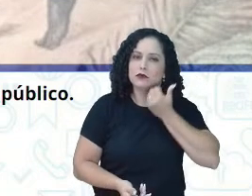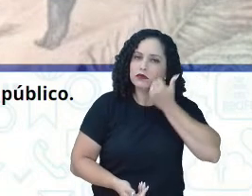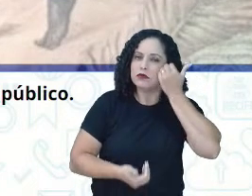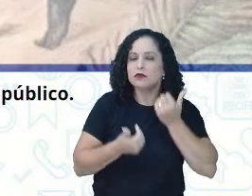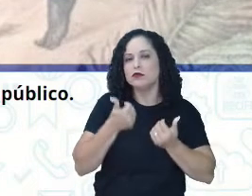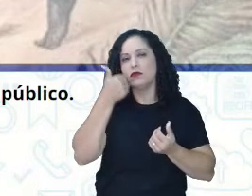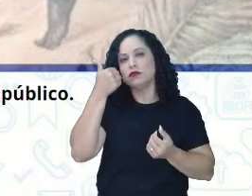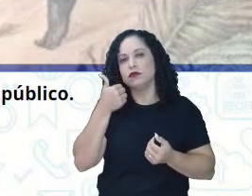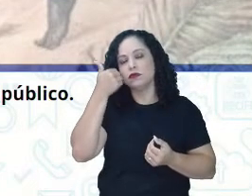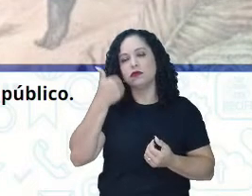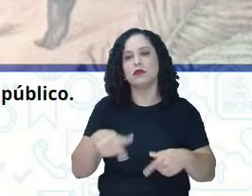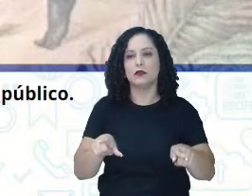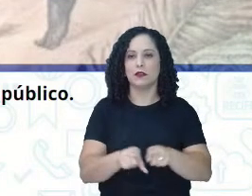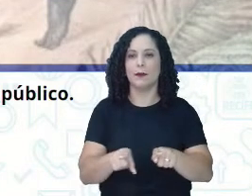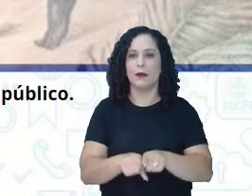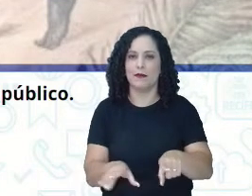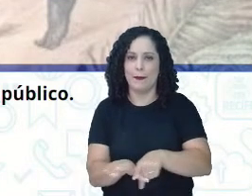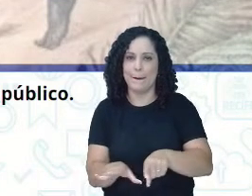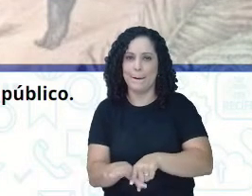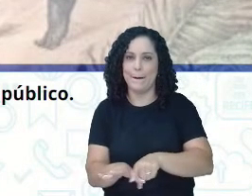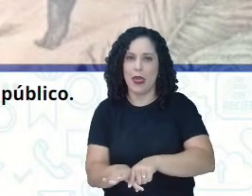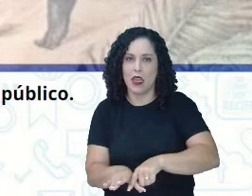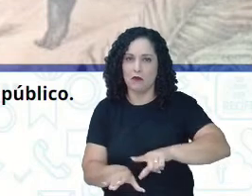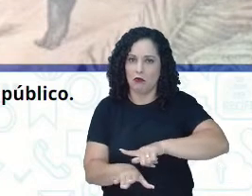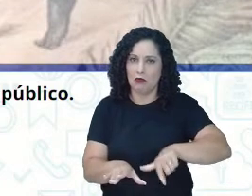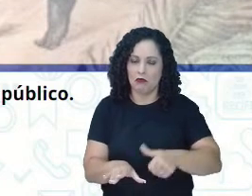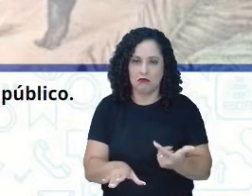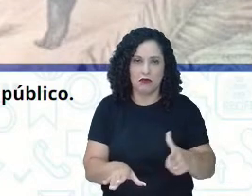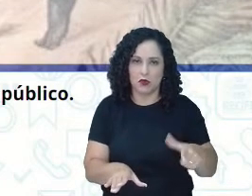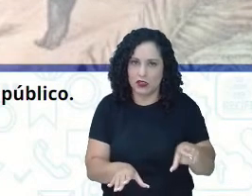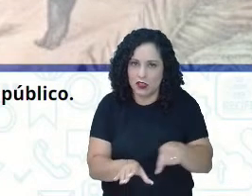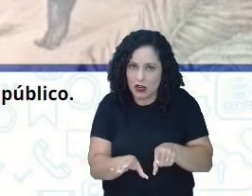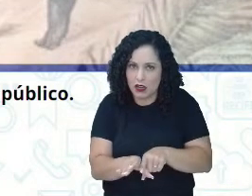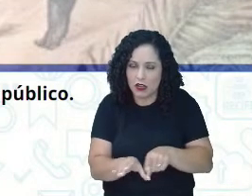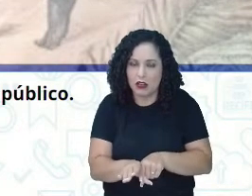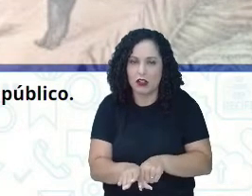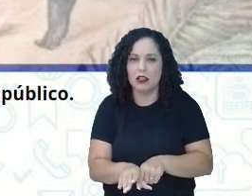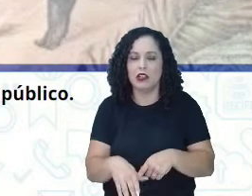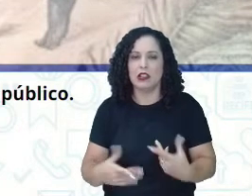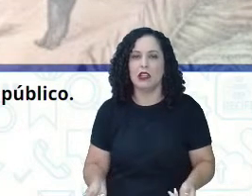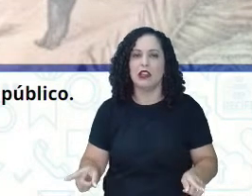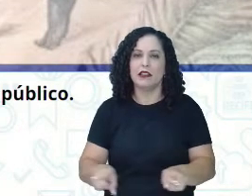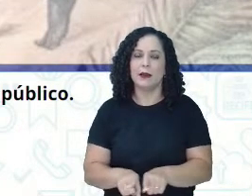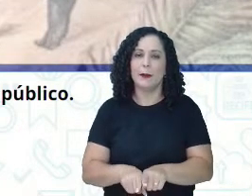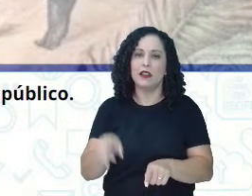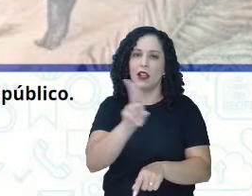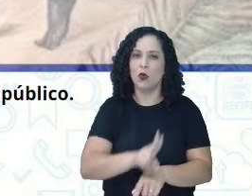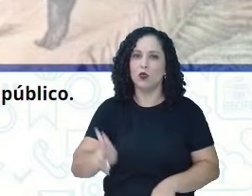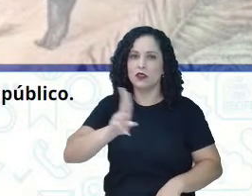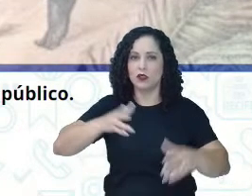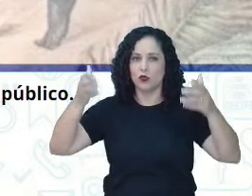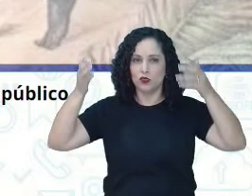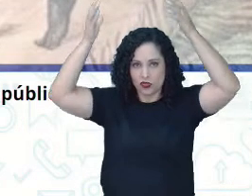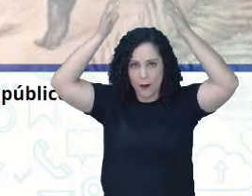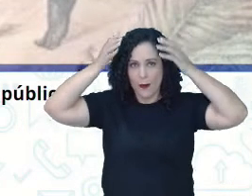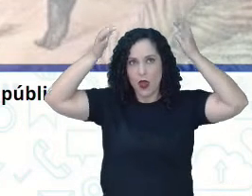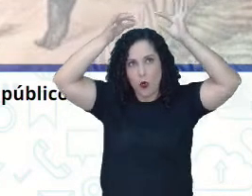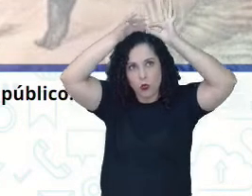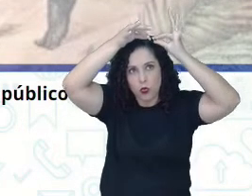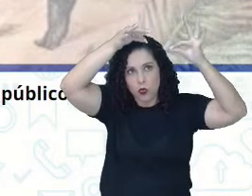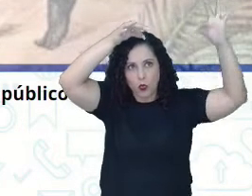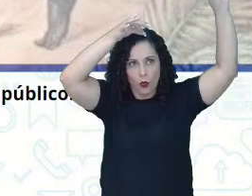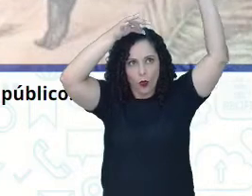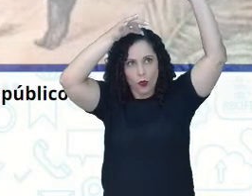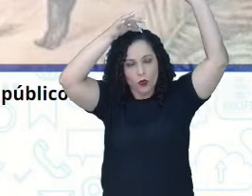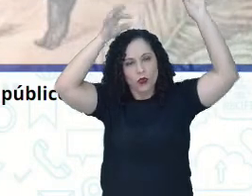apesar de também estarem, né, descalços, com roupas até rasgadas, mas estão usando seus chapéus com pena, né? Então é uma forma também